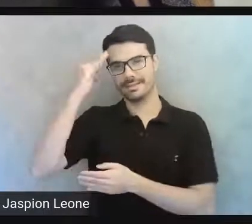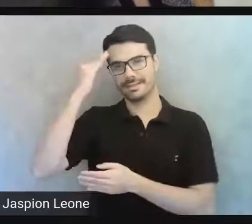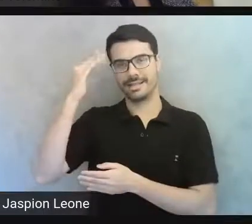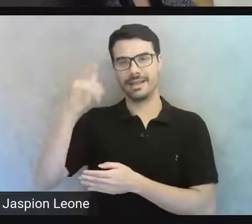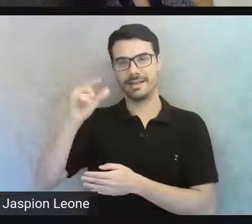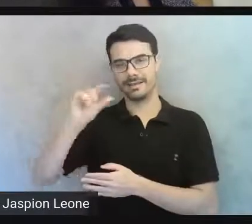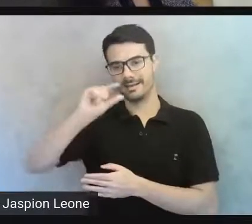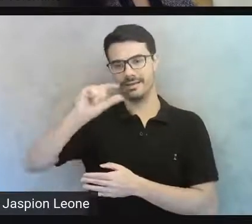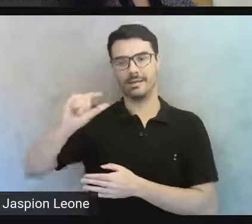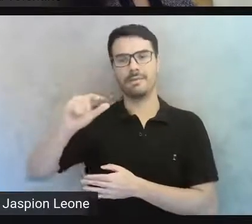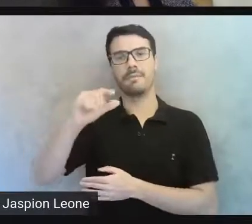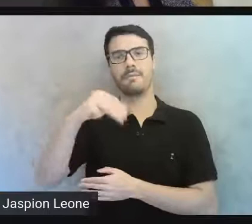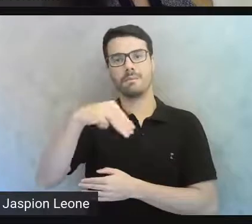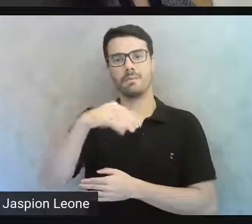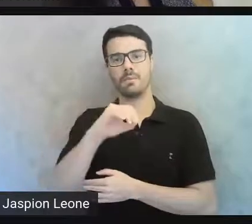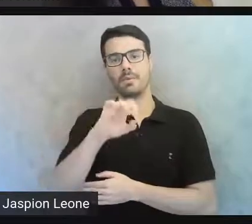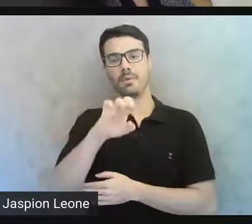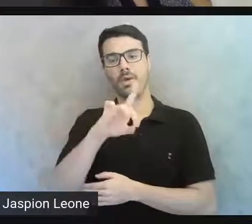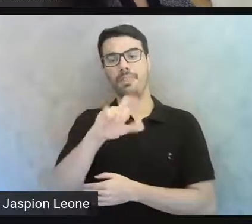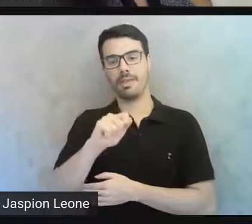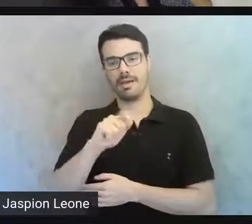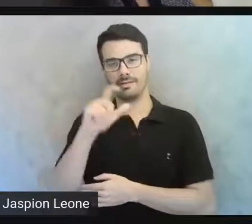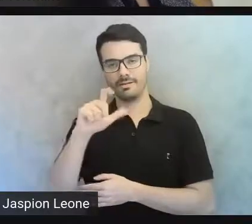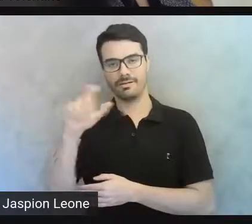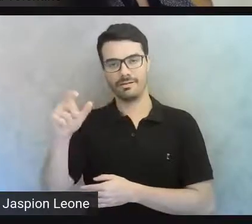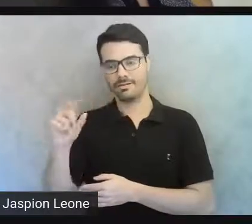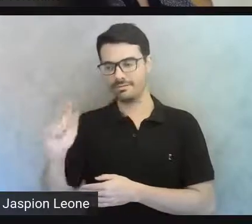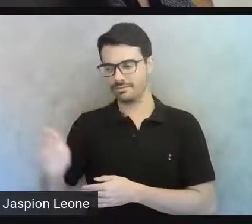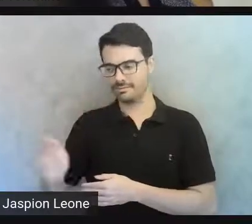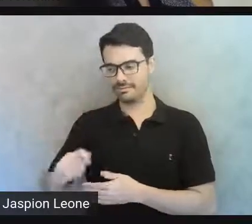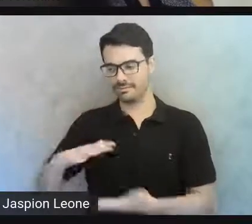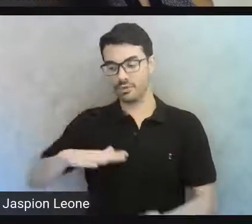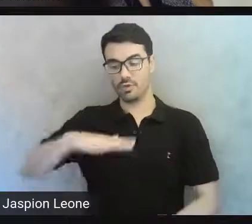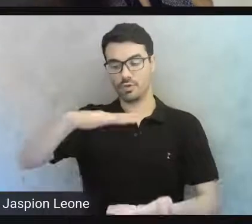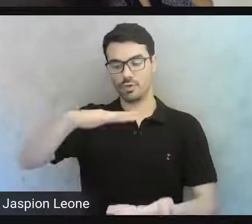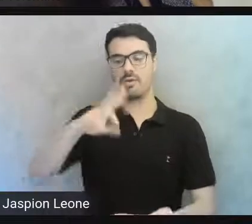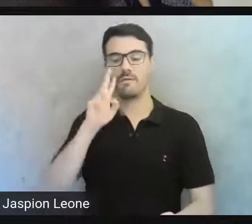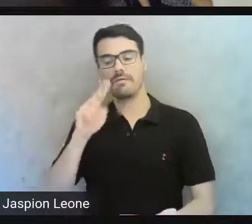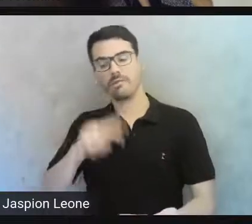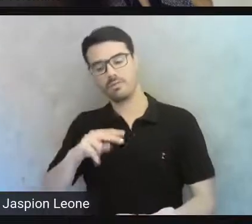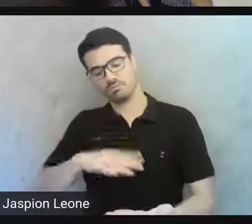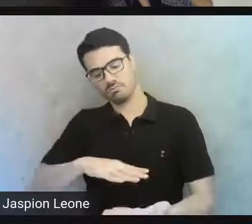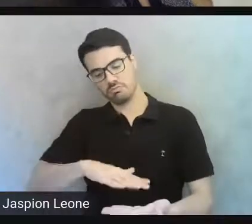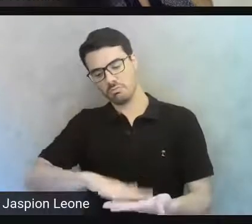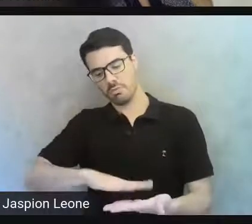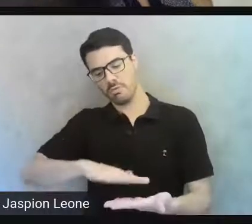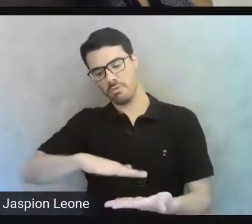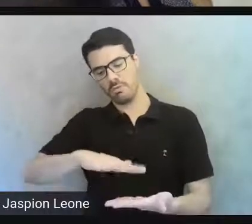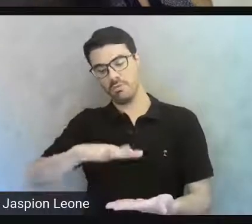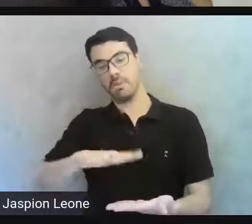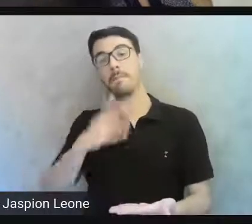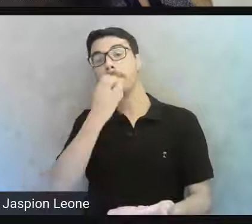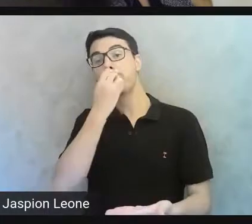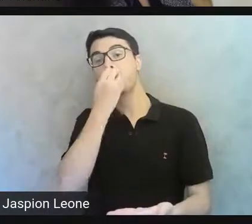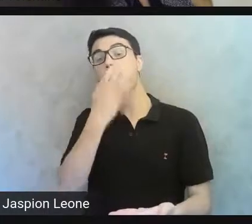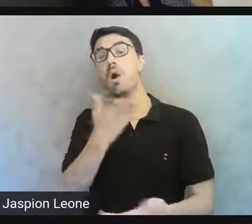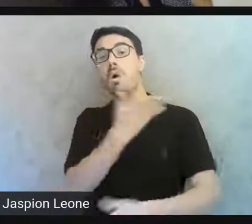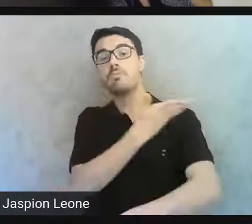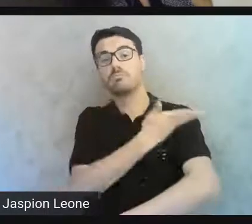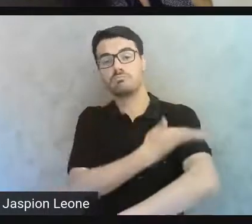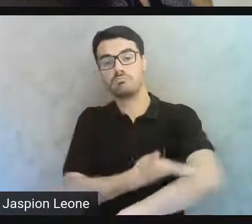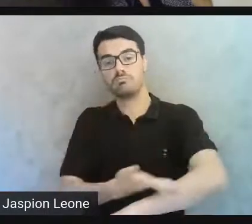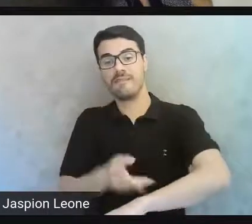montar um cofrezinho, o cofre de preferência transparente, para que ela veja o dinheiro crescer, pode ser moedinha, pode